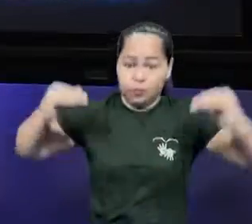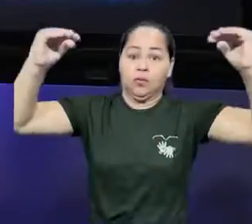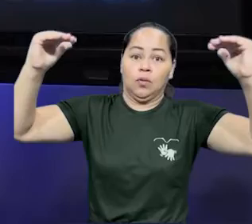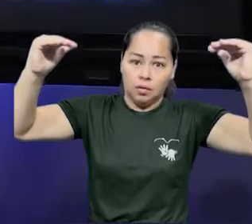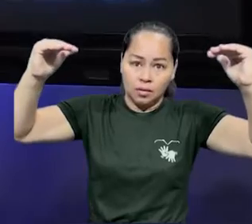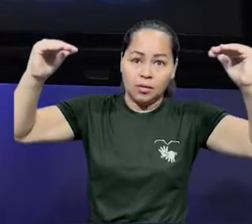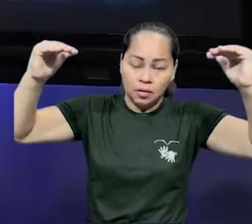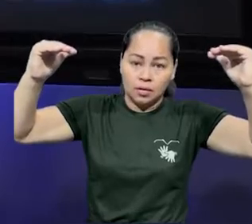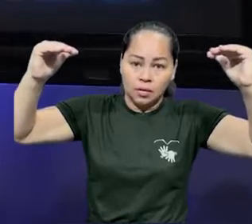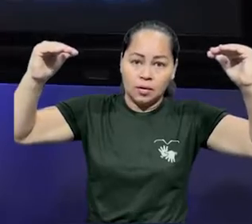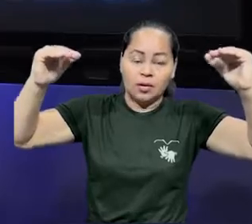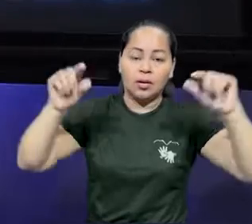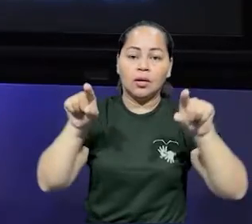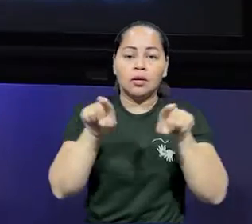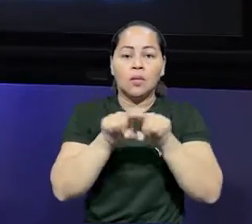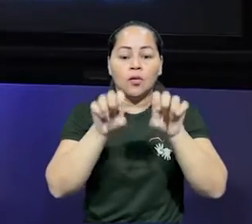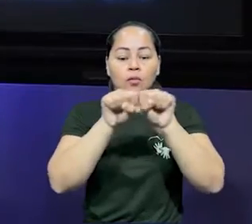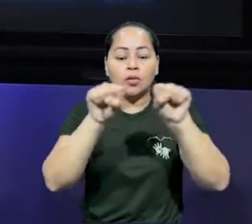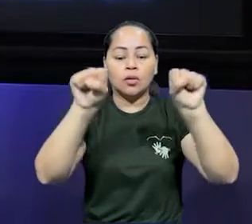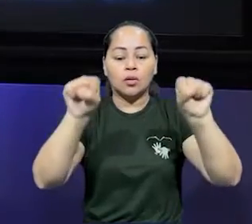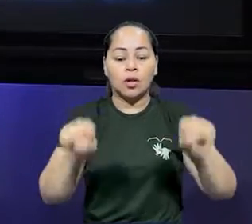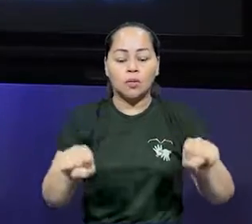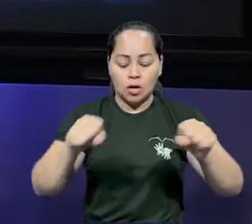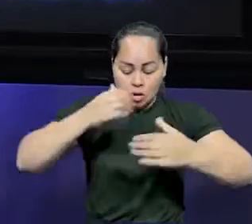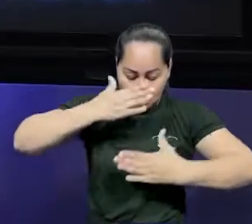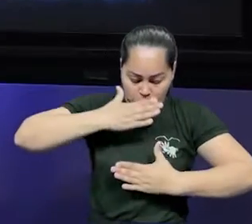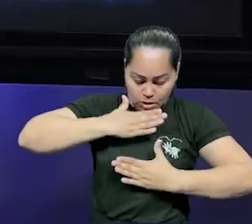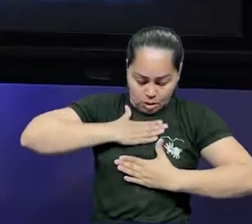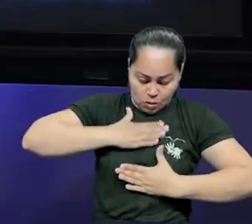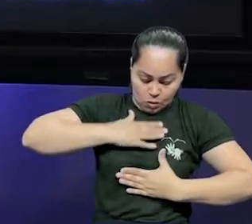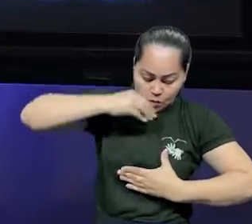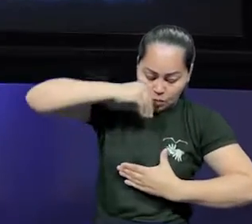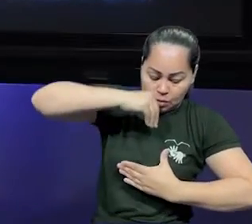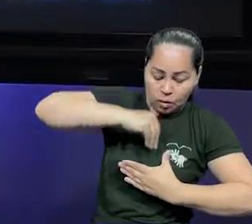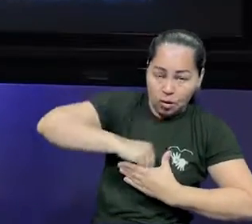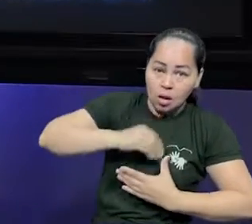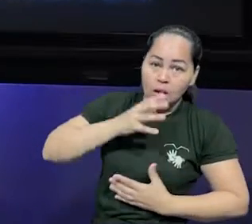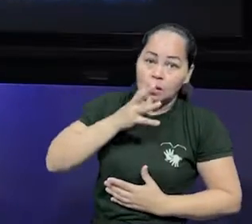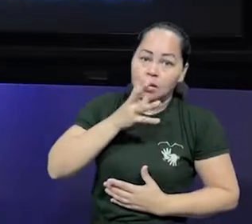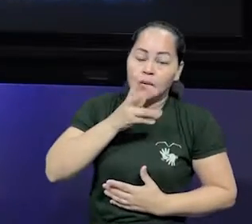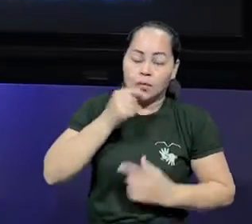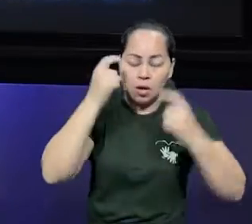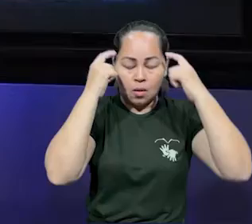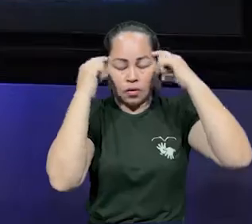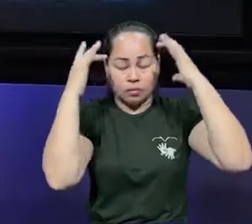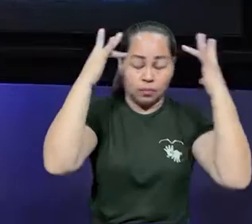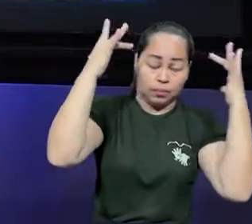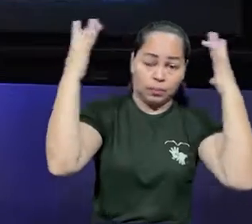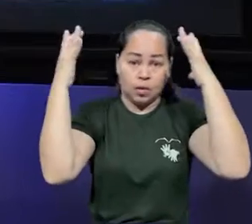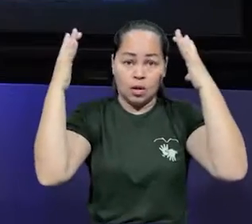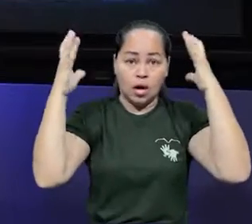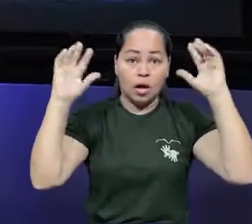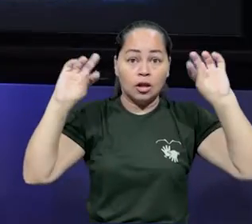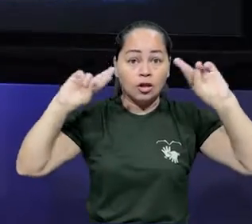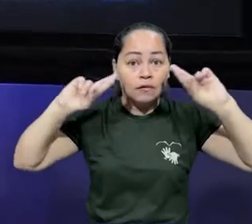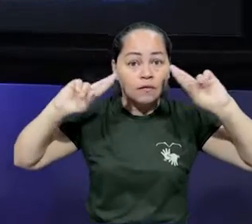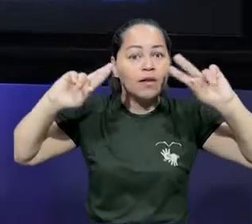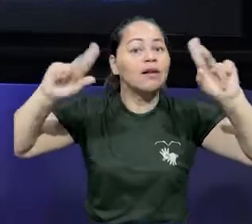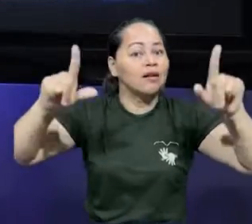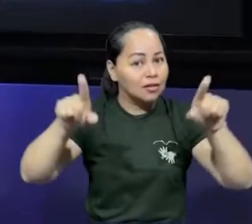o esquema corporal dos adolescentes ainda demora um pouco para se reformular essa